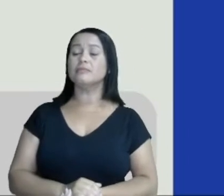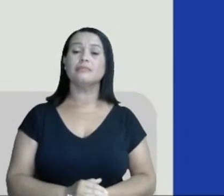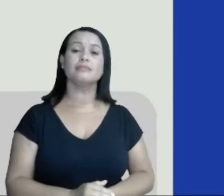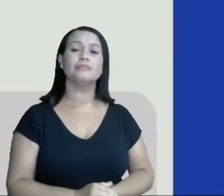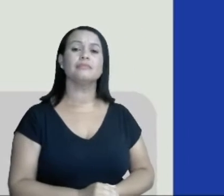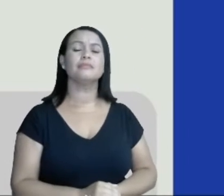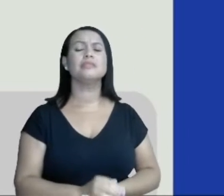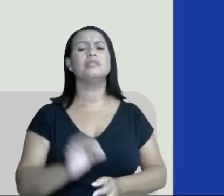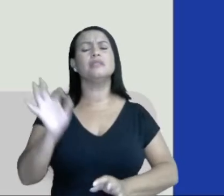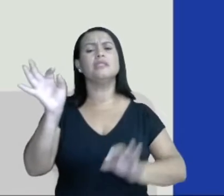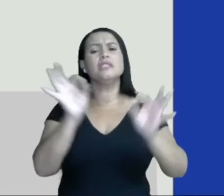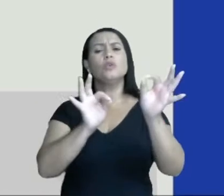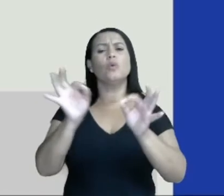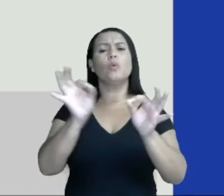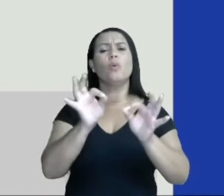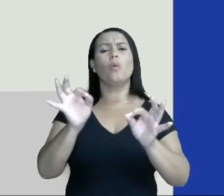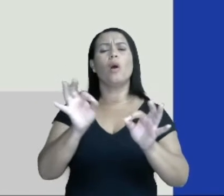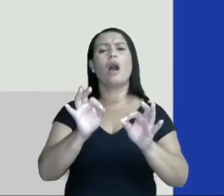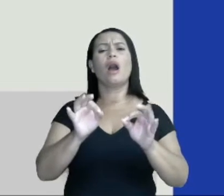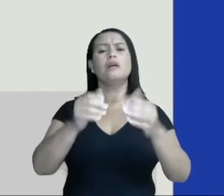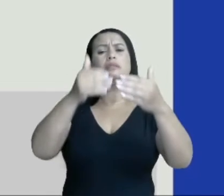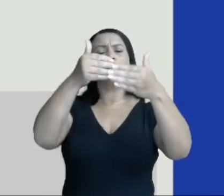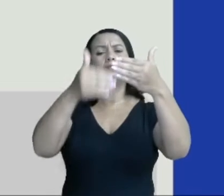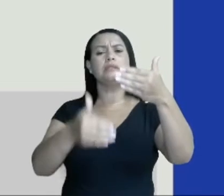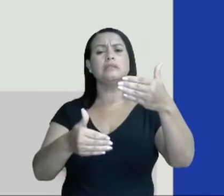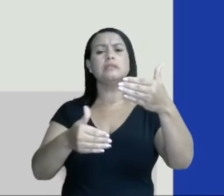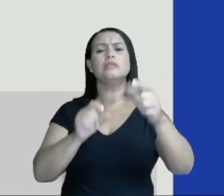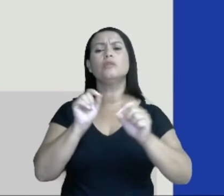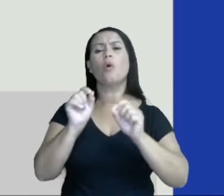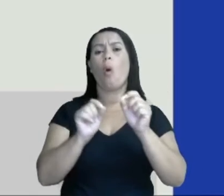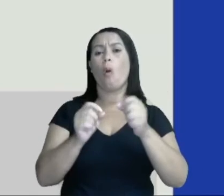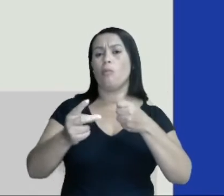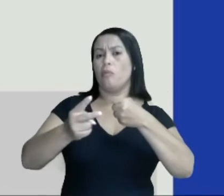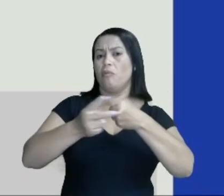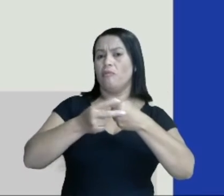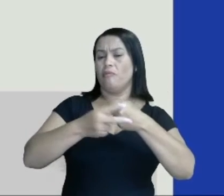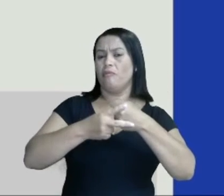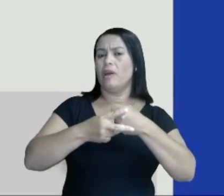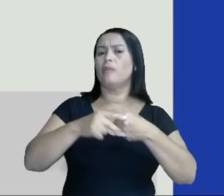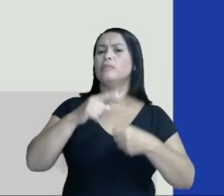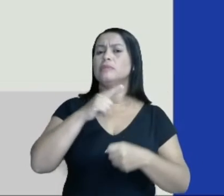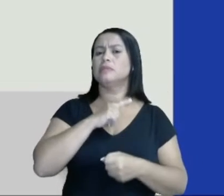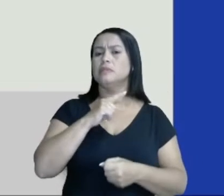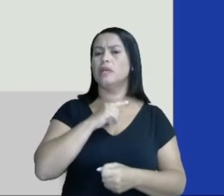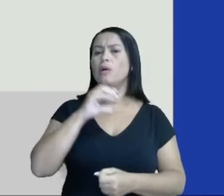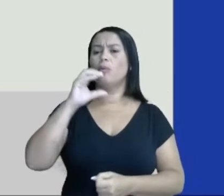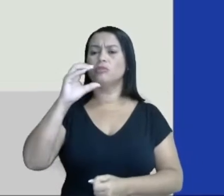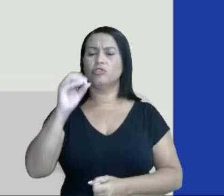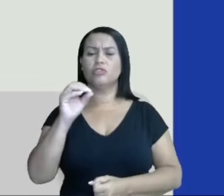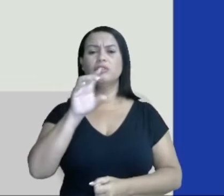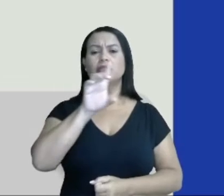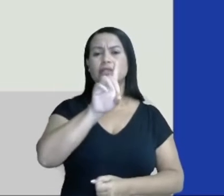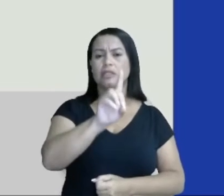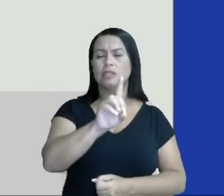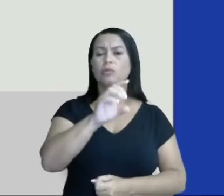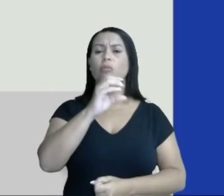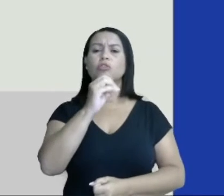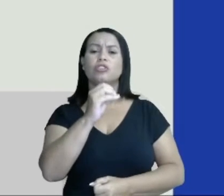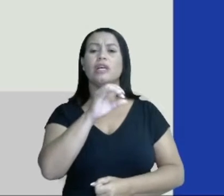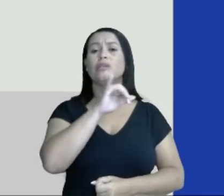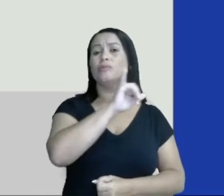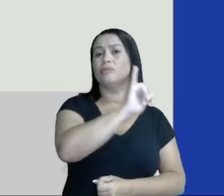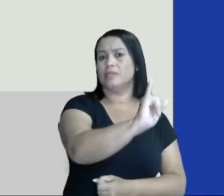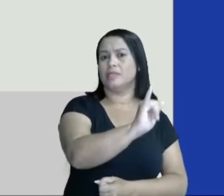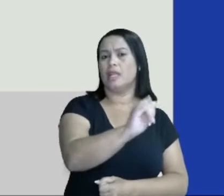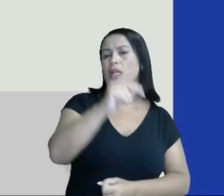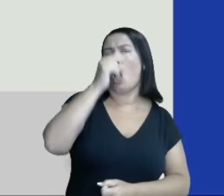Esta construção ocorre quando o verbo existe um objeto direto e indireto ao